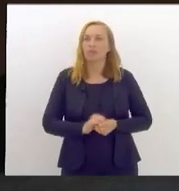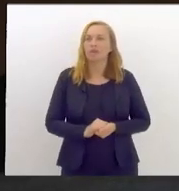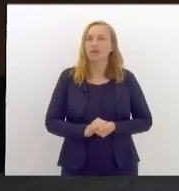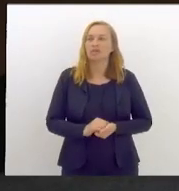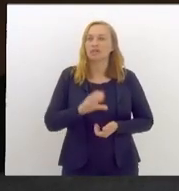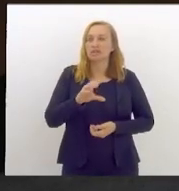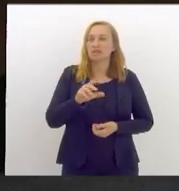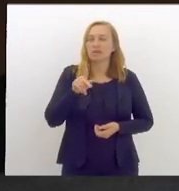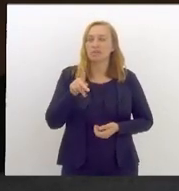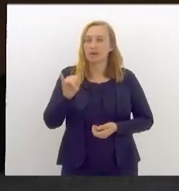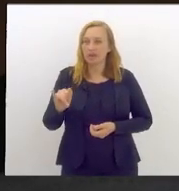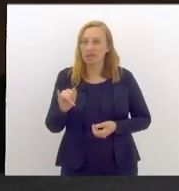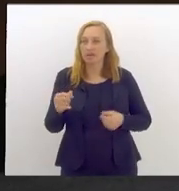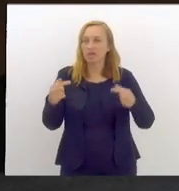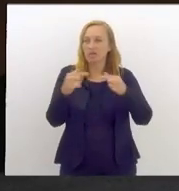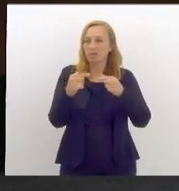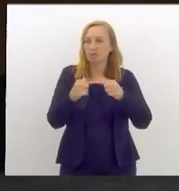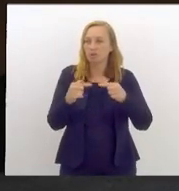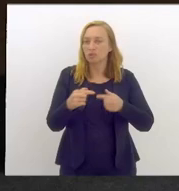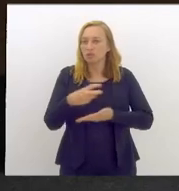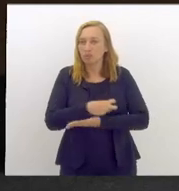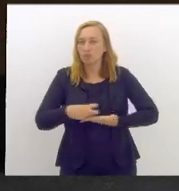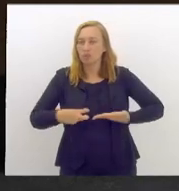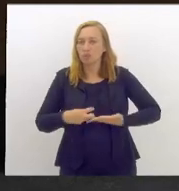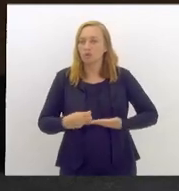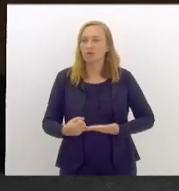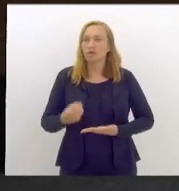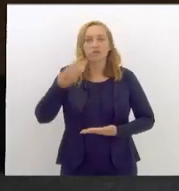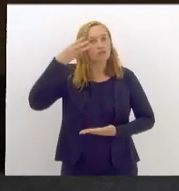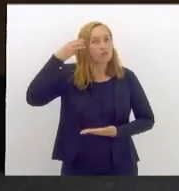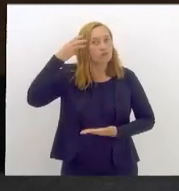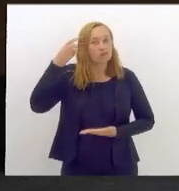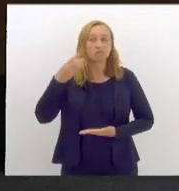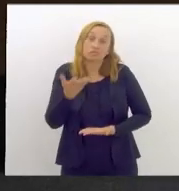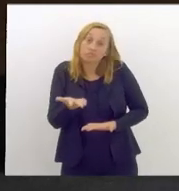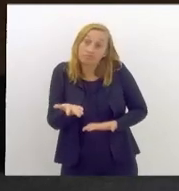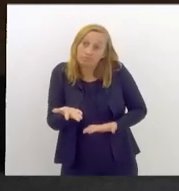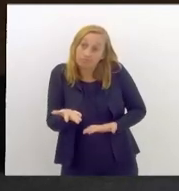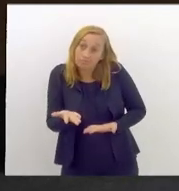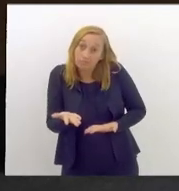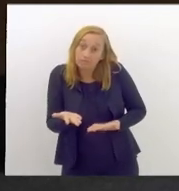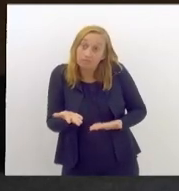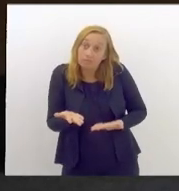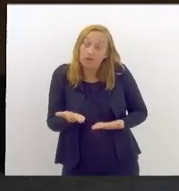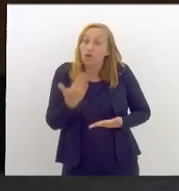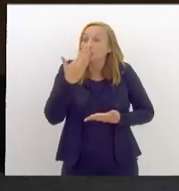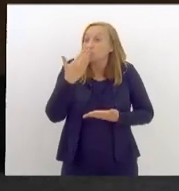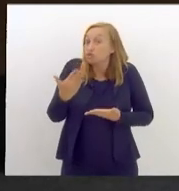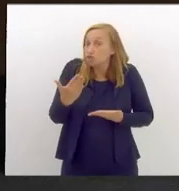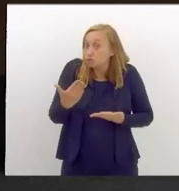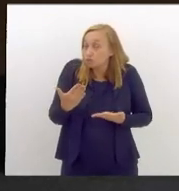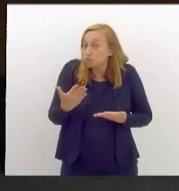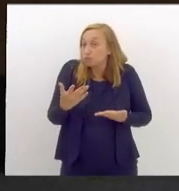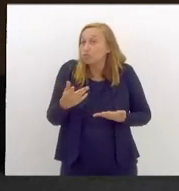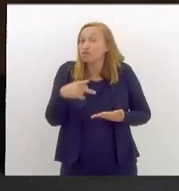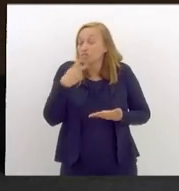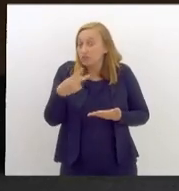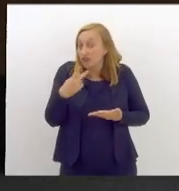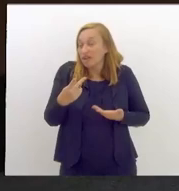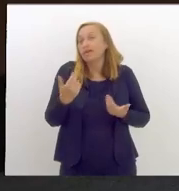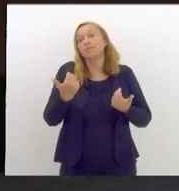CPI que culminou com a cassação do ex-governador Wilson então é um tipo de colocação que nós temos